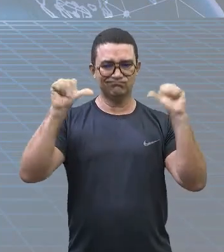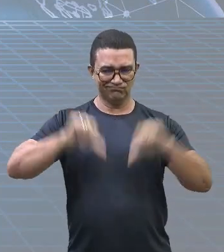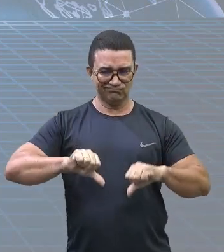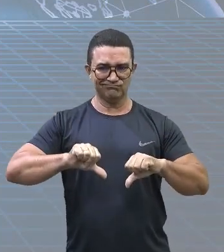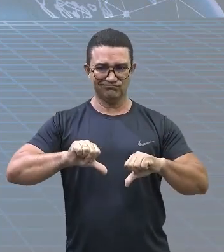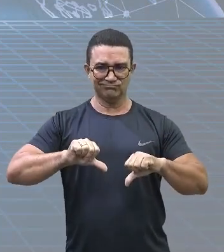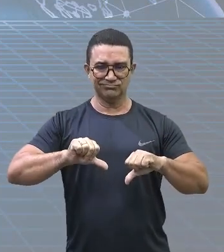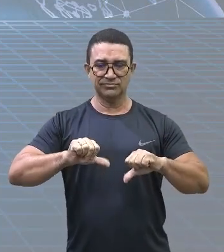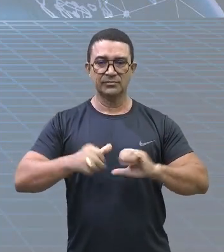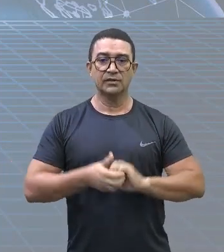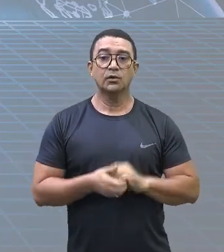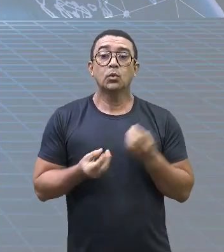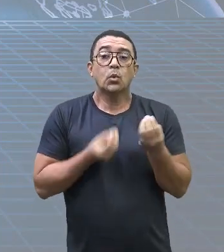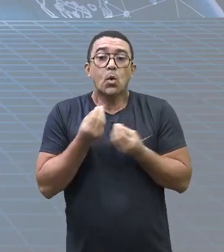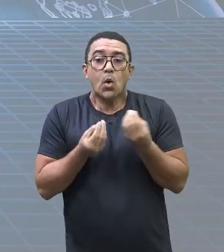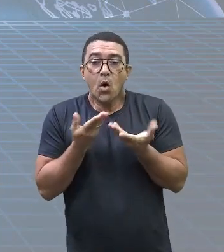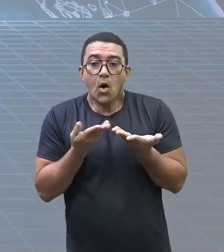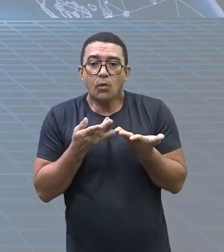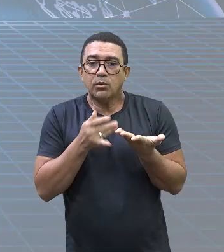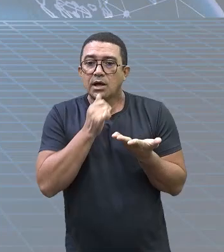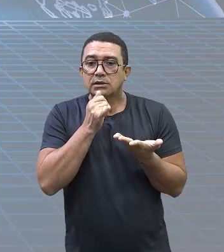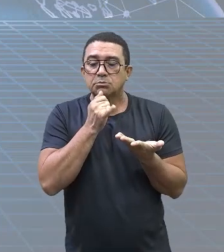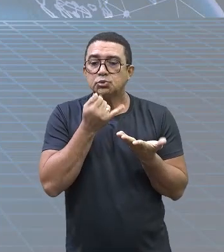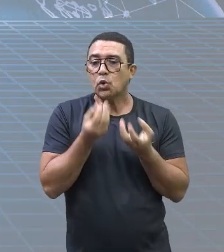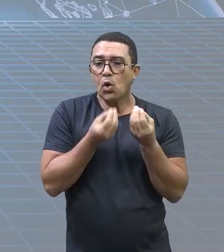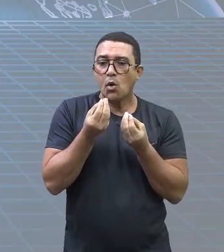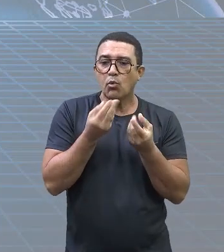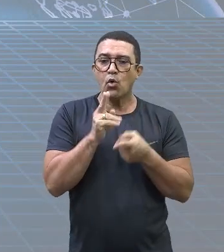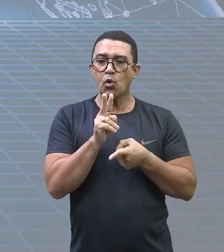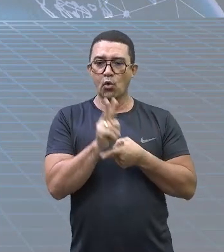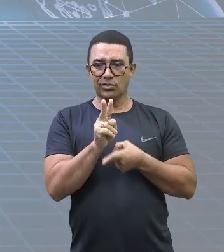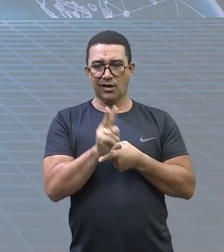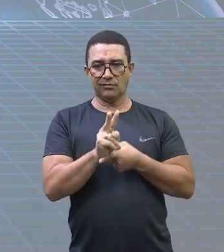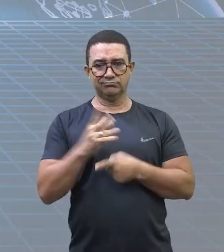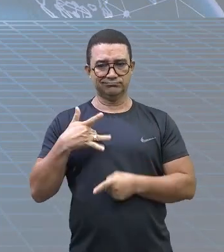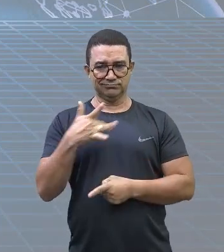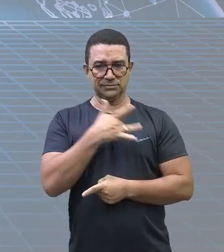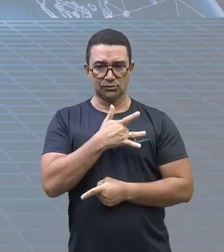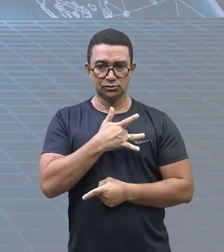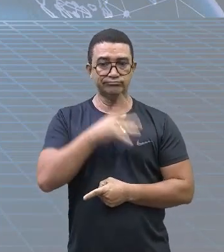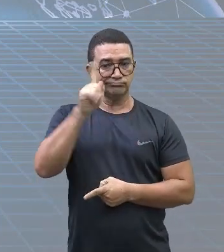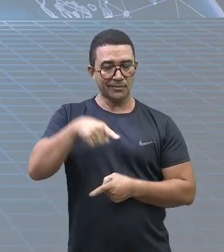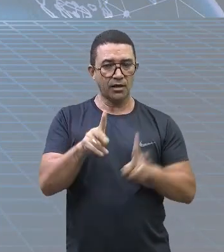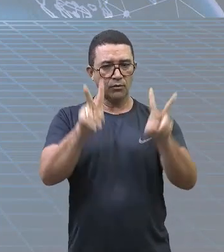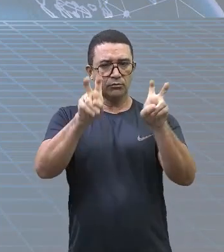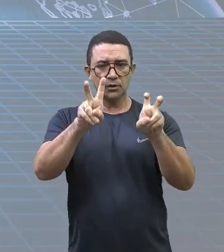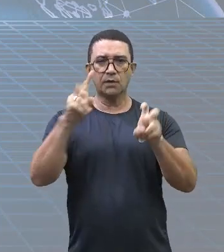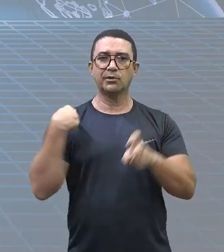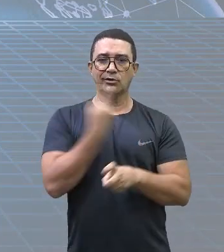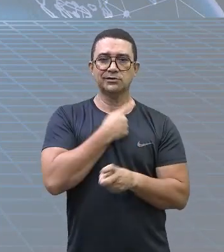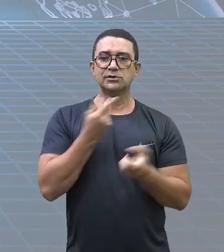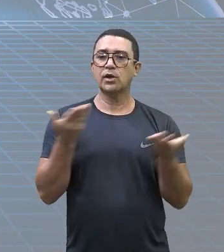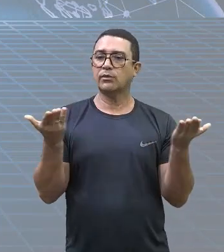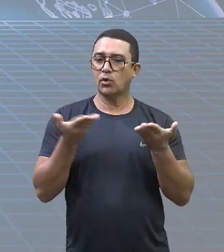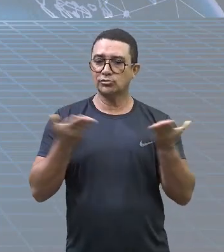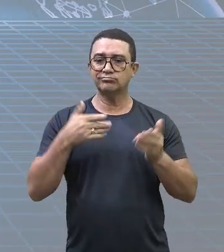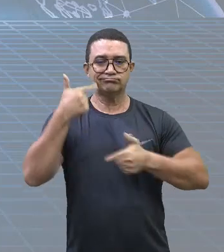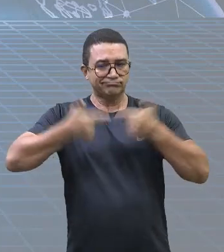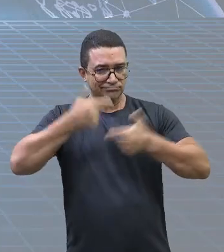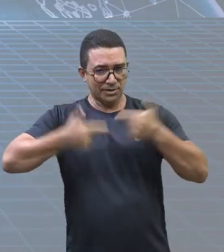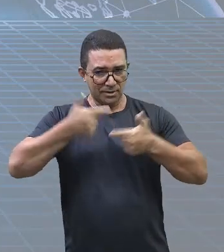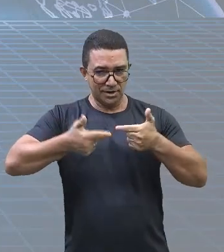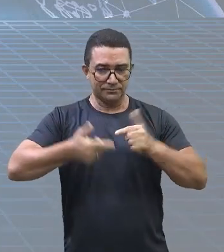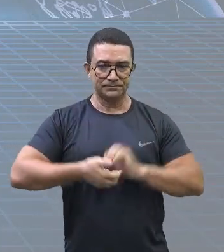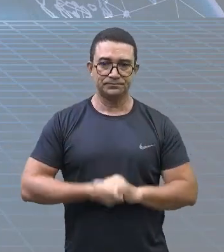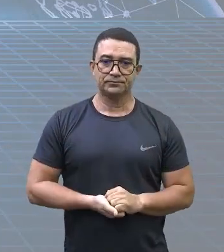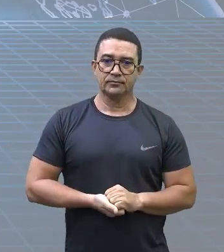negativas também no tratamento, inclusive, da nossa própria saúde. E esse é o assunto que nós vamos trabalhar bastante hoje aqui, tá bom?